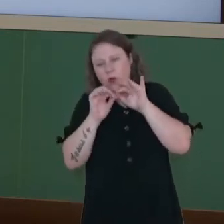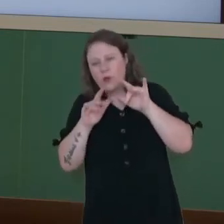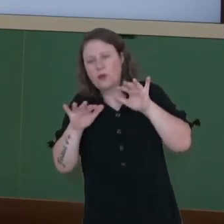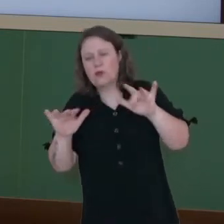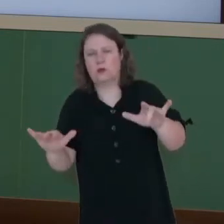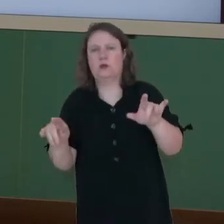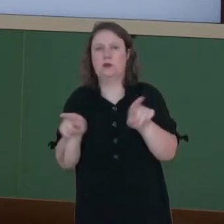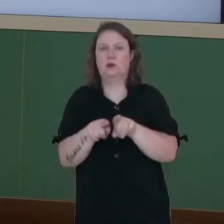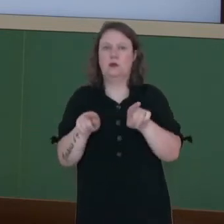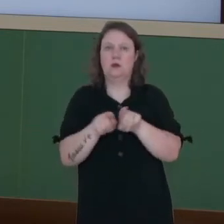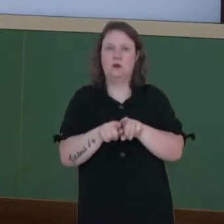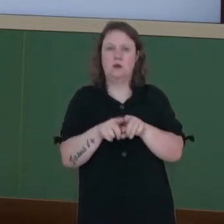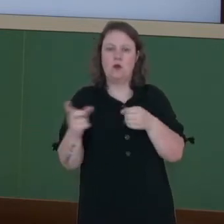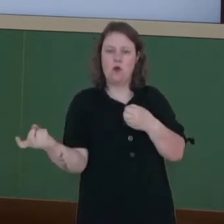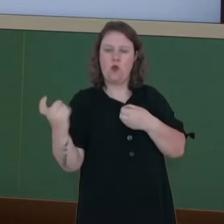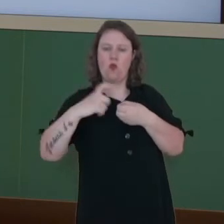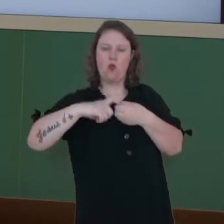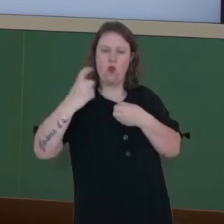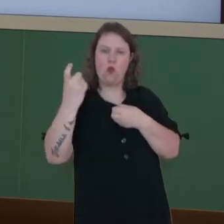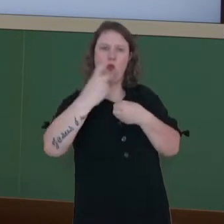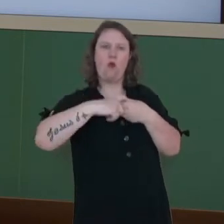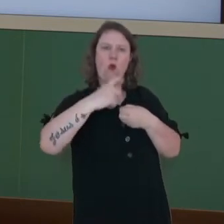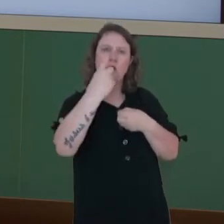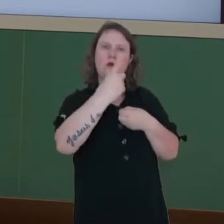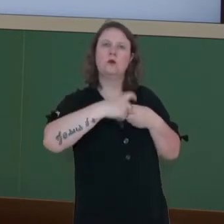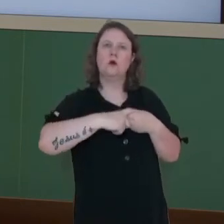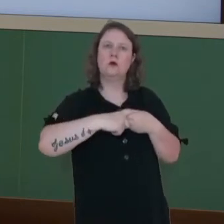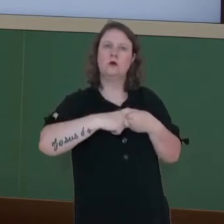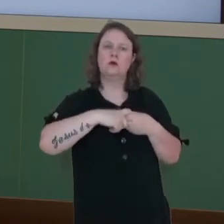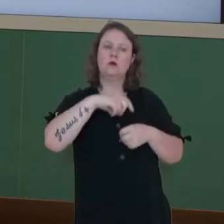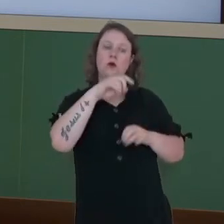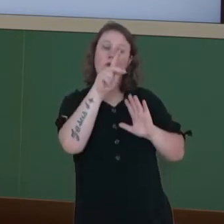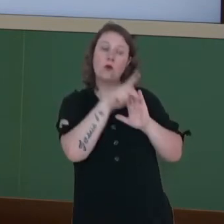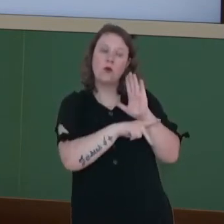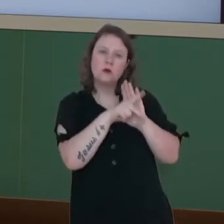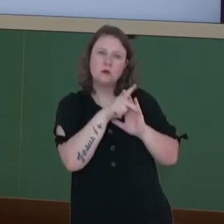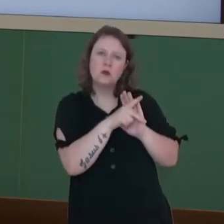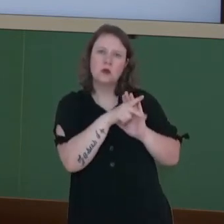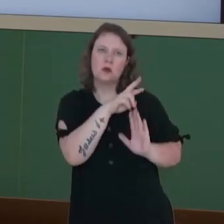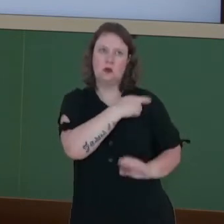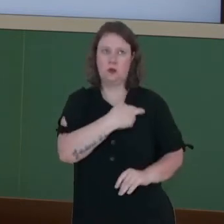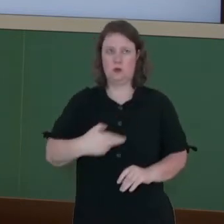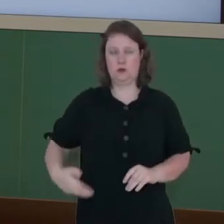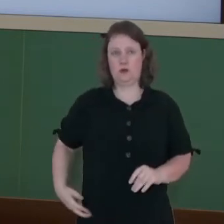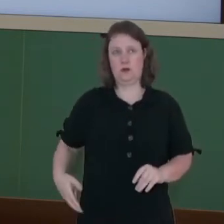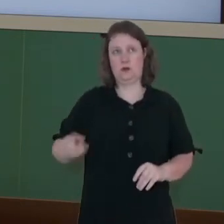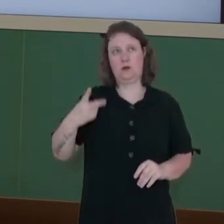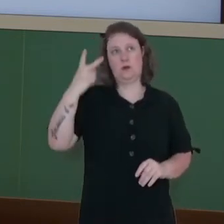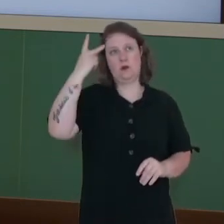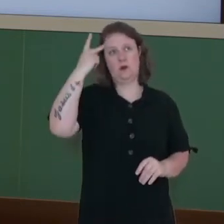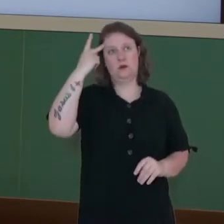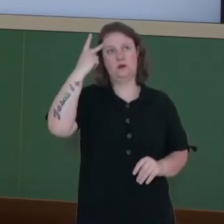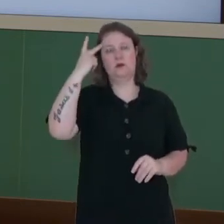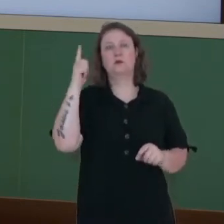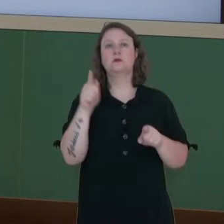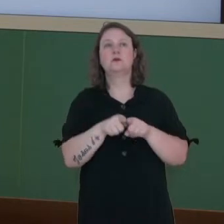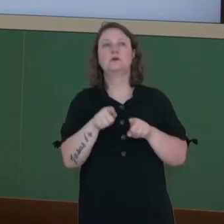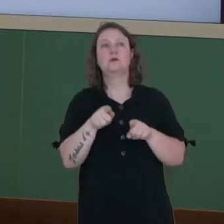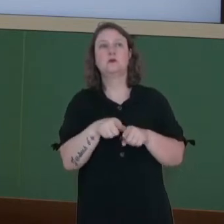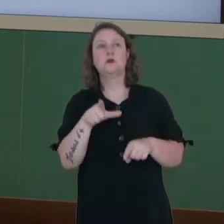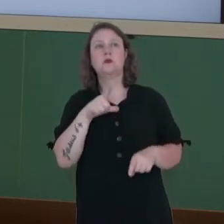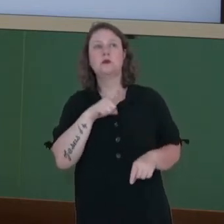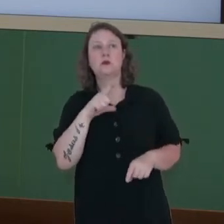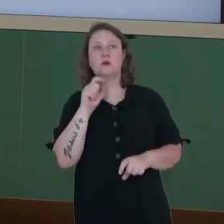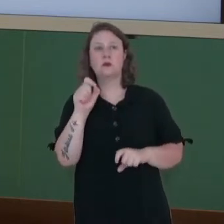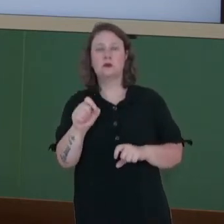sendo agregadas ao projeto republicano, ao Partido Republicano Paulista, que passa a ter tendências,